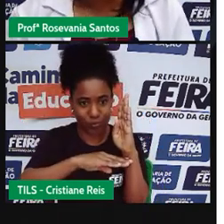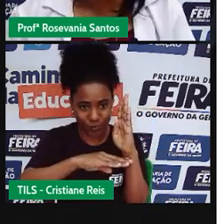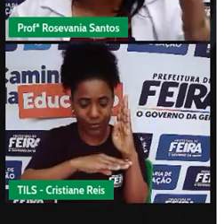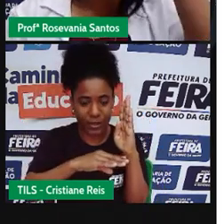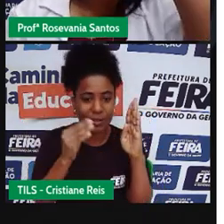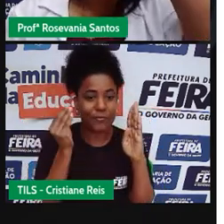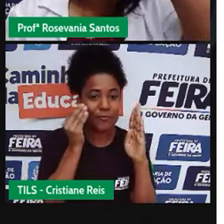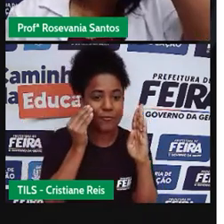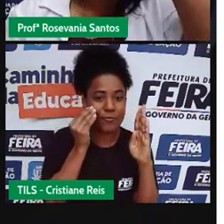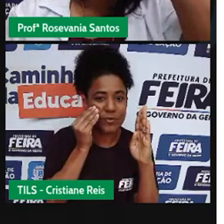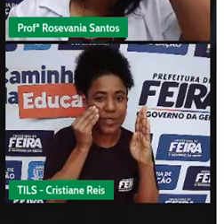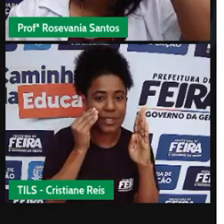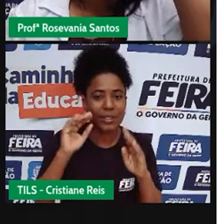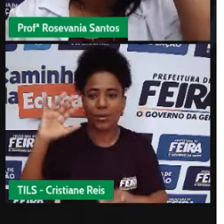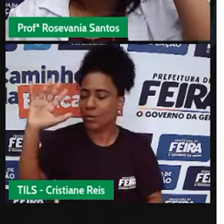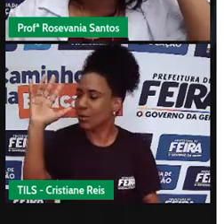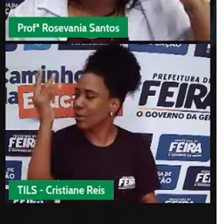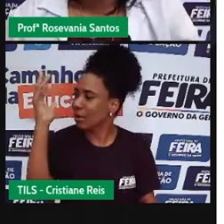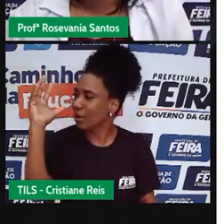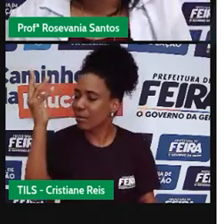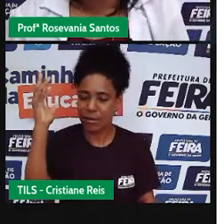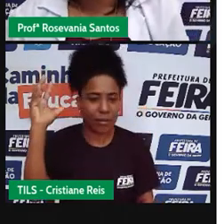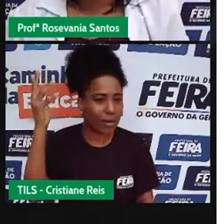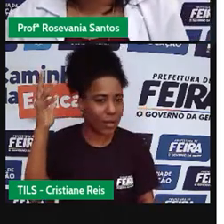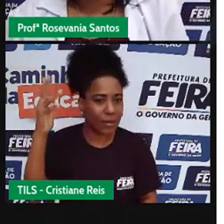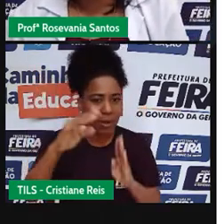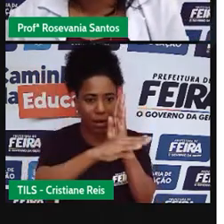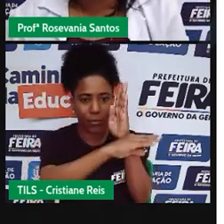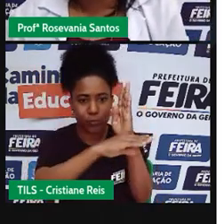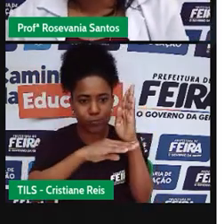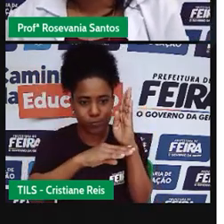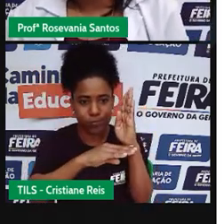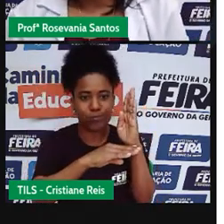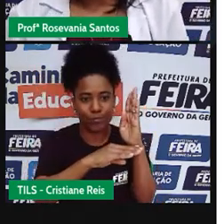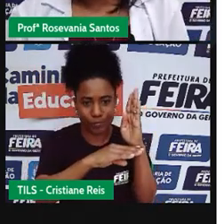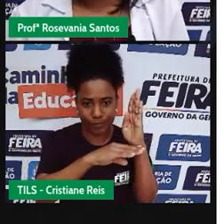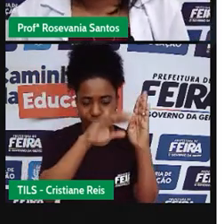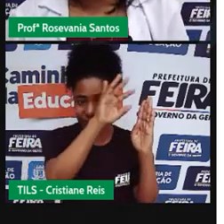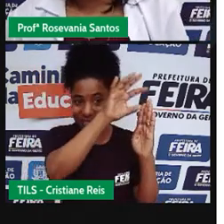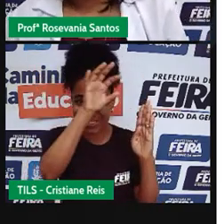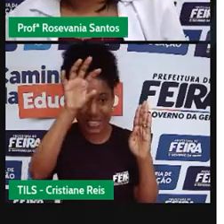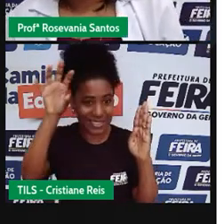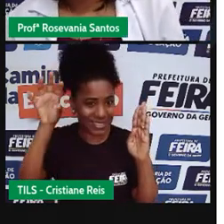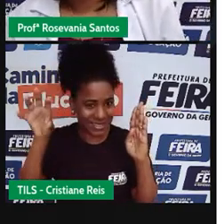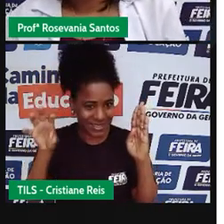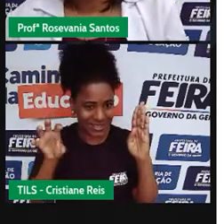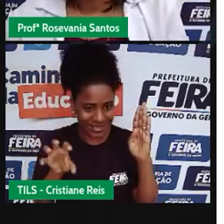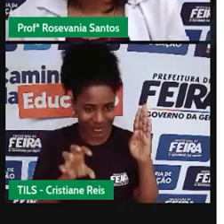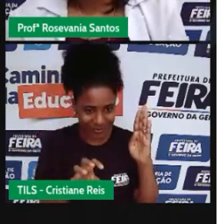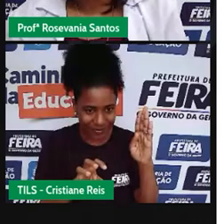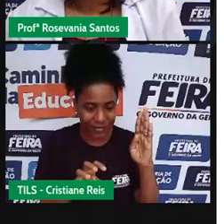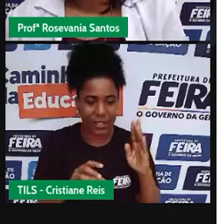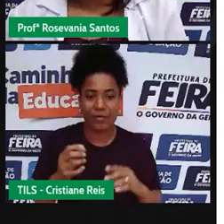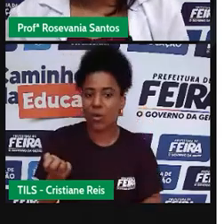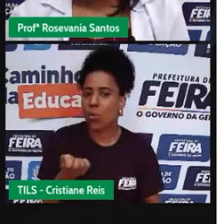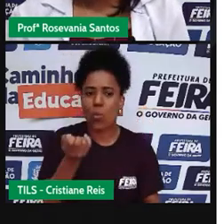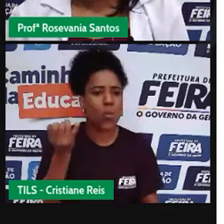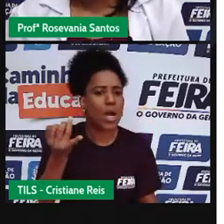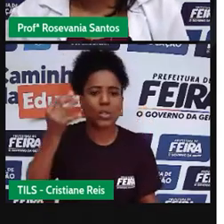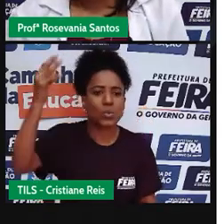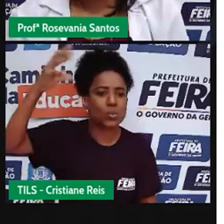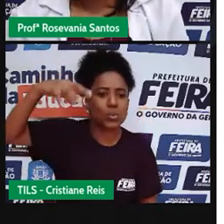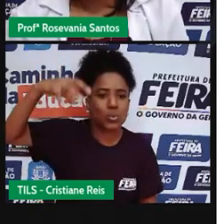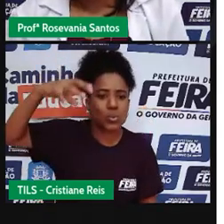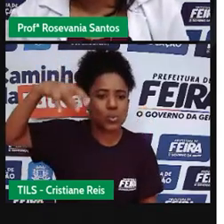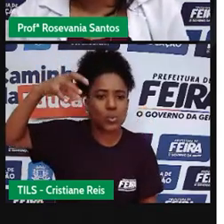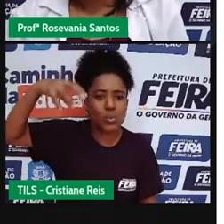Ele traz duas características importantes. Ele traz características de um lado, né, é da quantidade de chuvas, que está